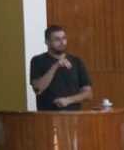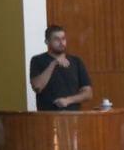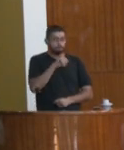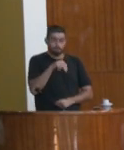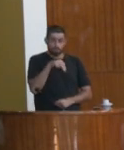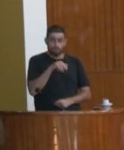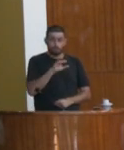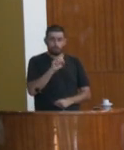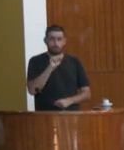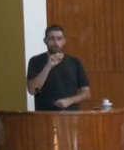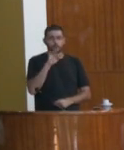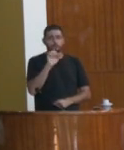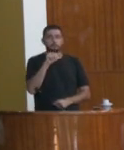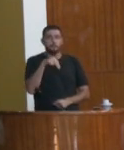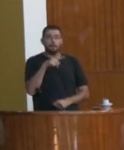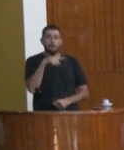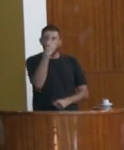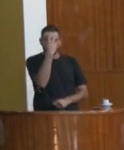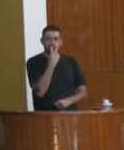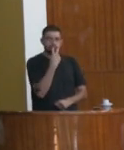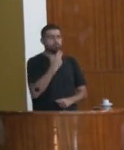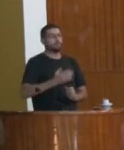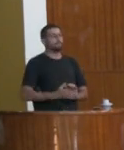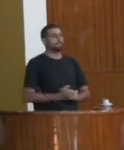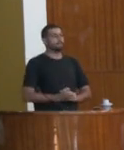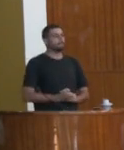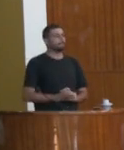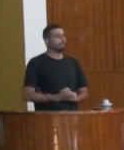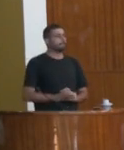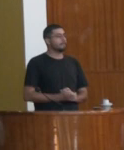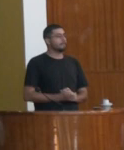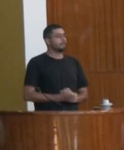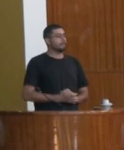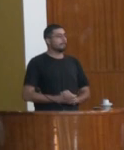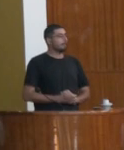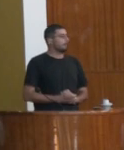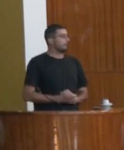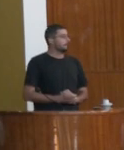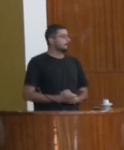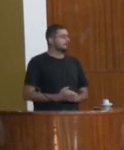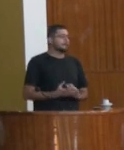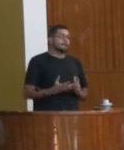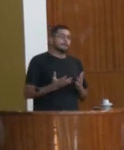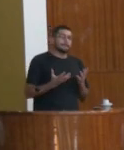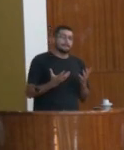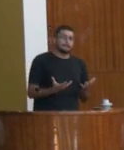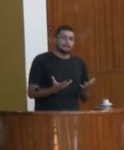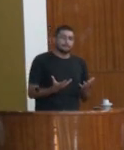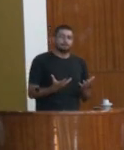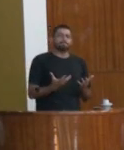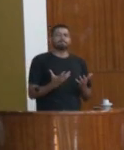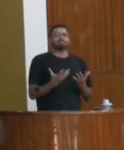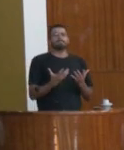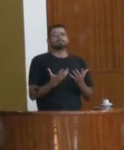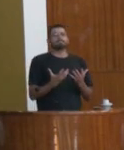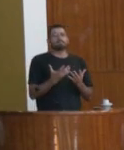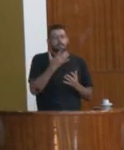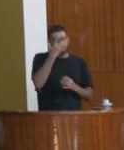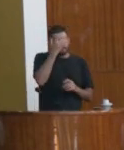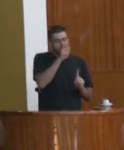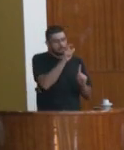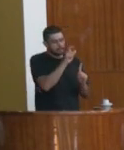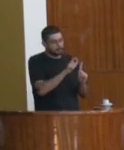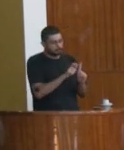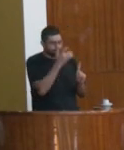né, e que eles, de uma forma assim, muito frustrada, a pessoa